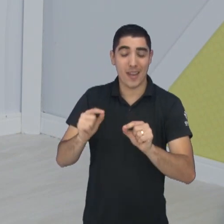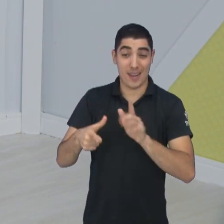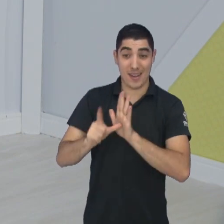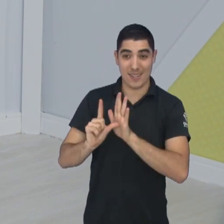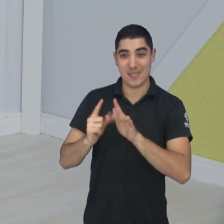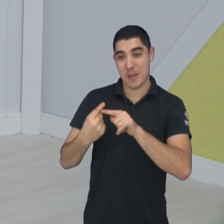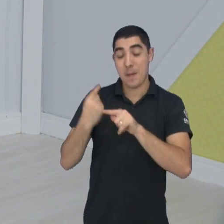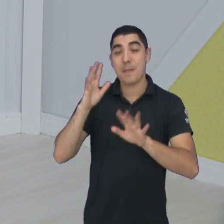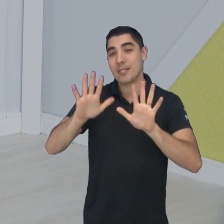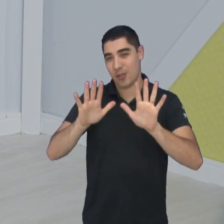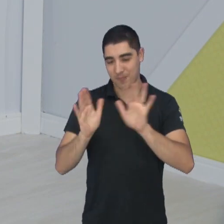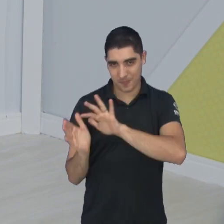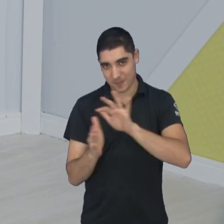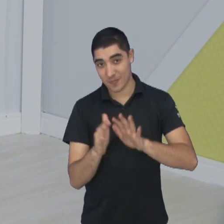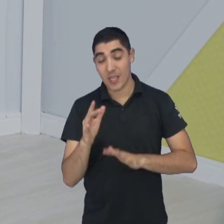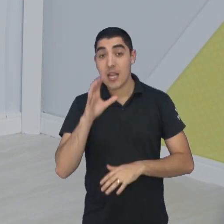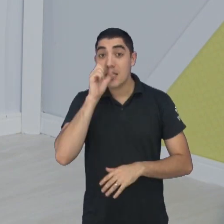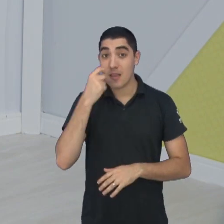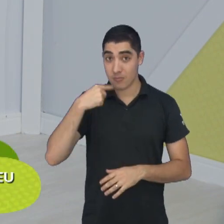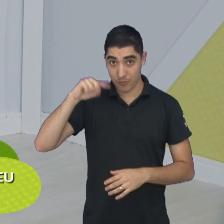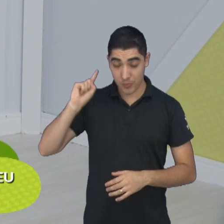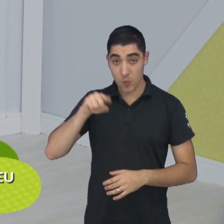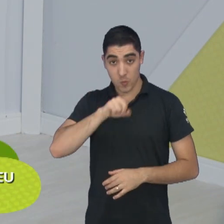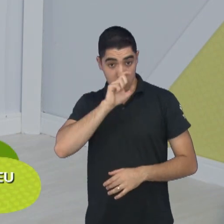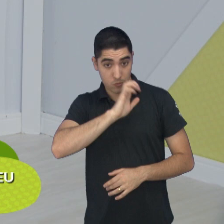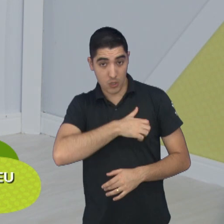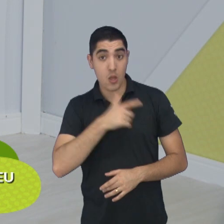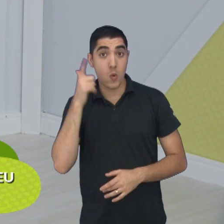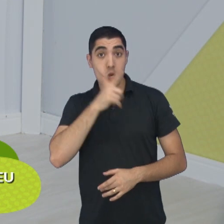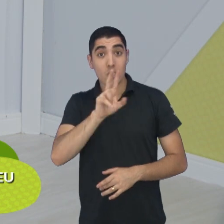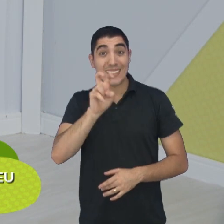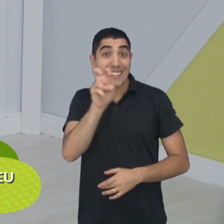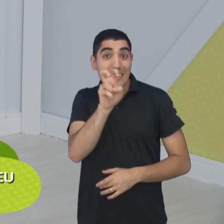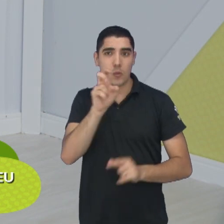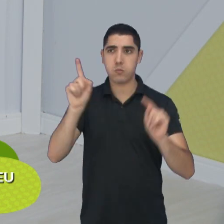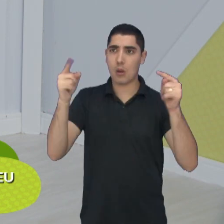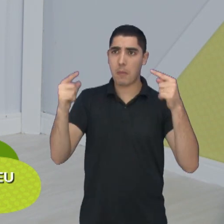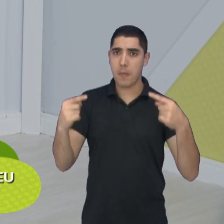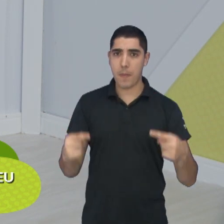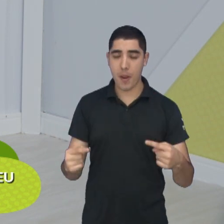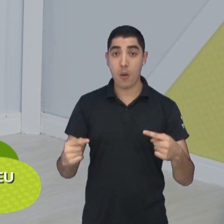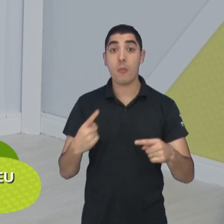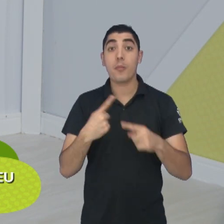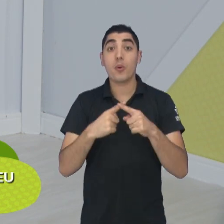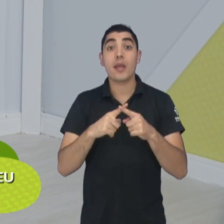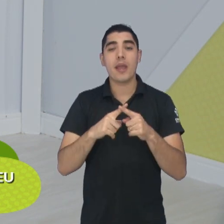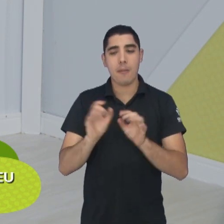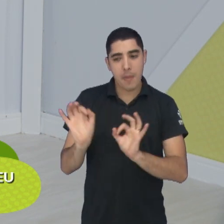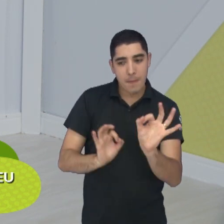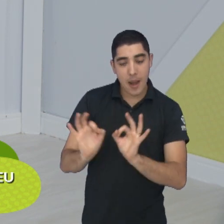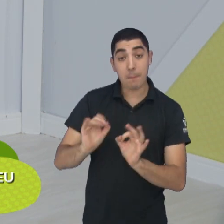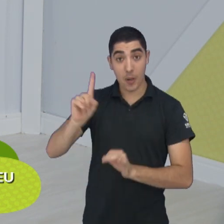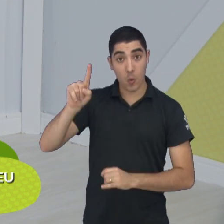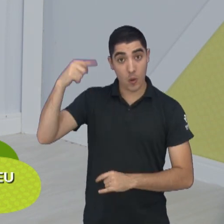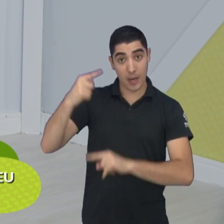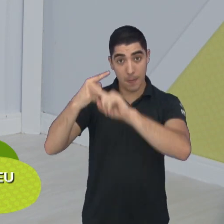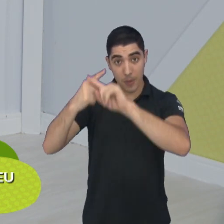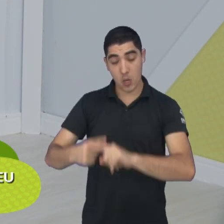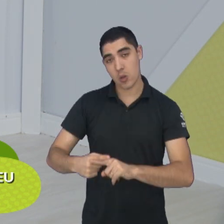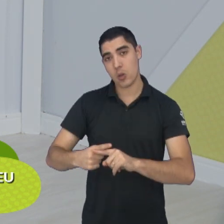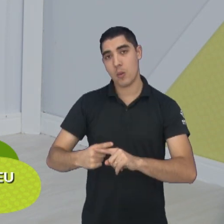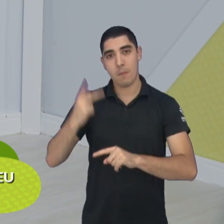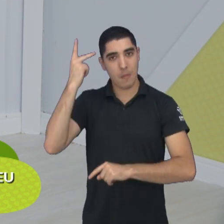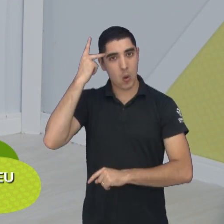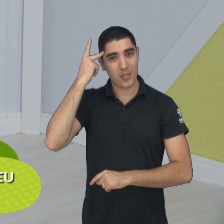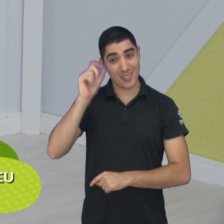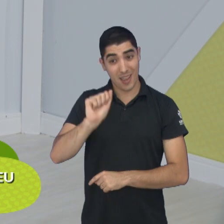José, porque no último sábado a Águia do Vale realizou aí o seu 5º jogo treino em preparação para a estreia na Série A2, jogando lá em Resende contra